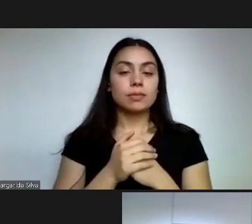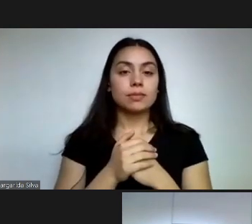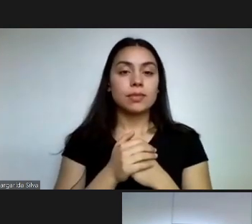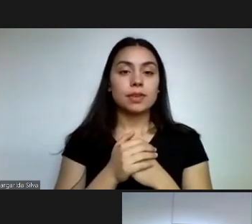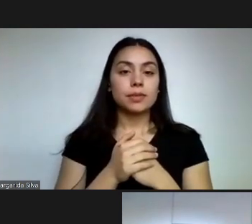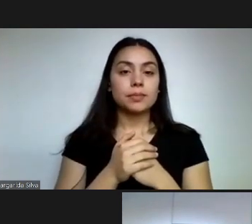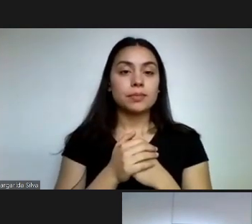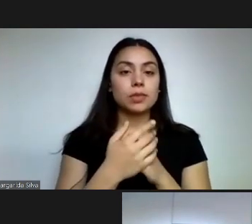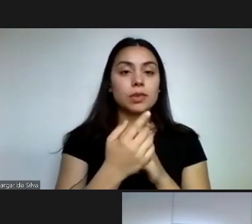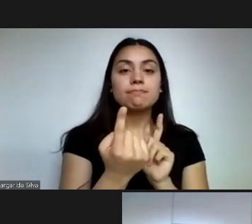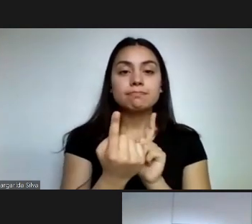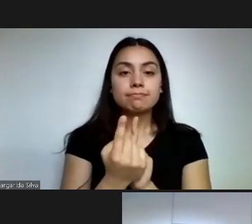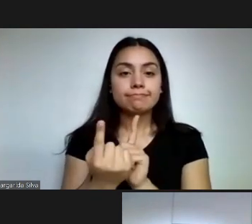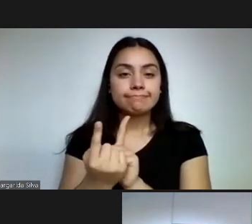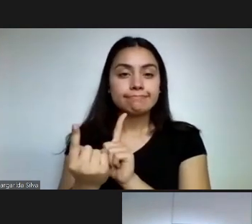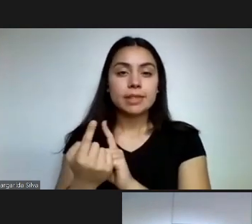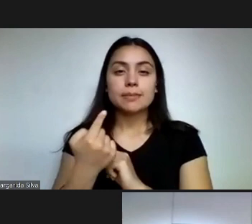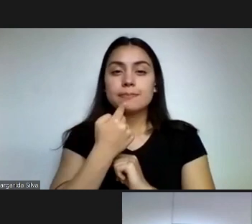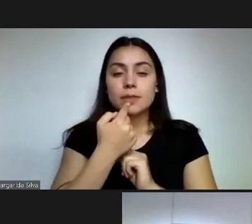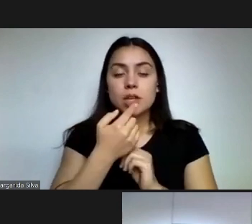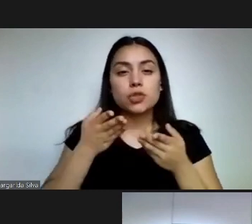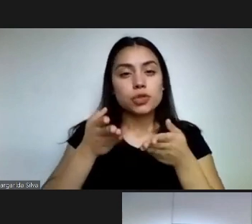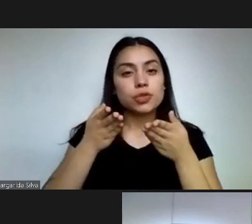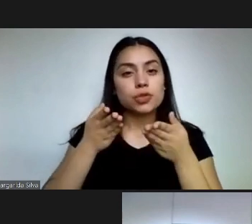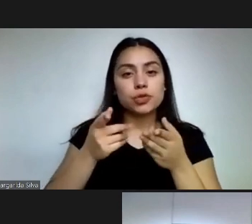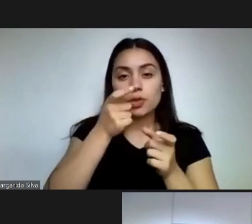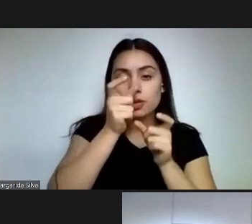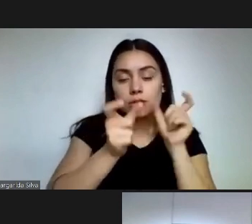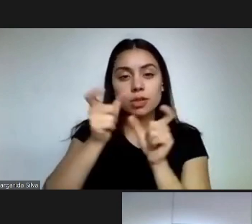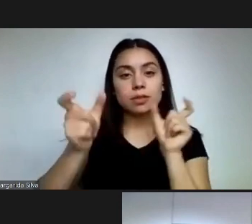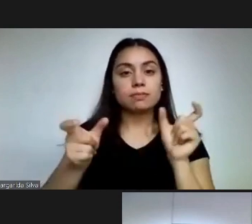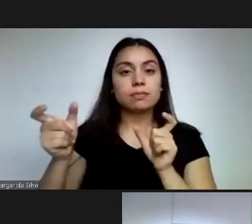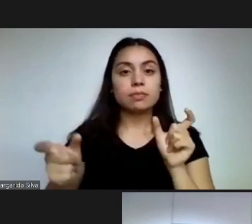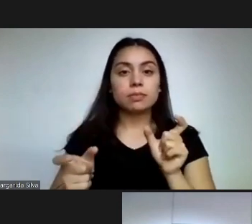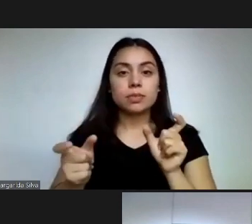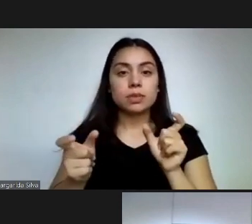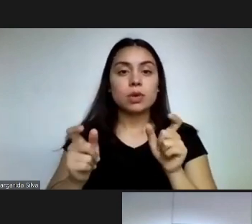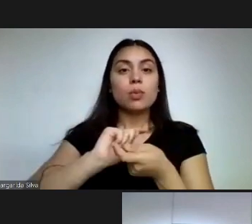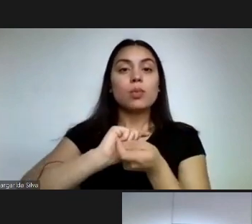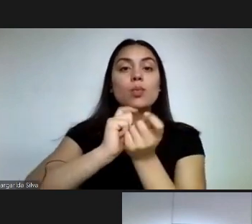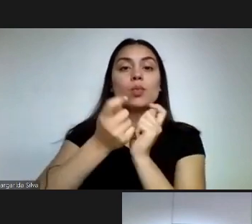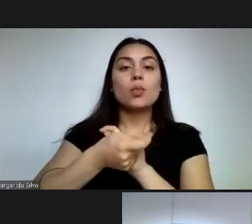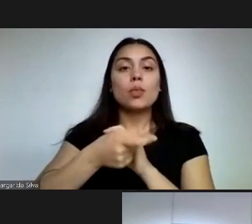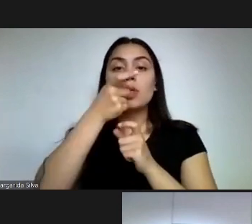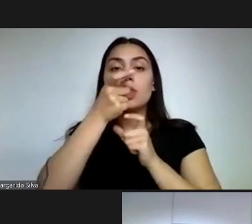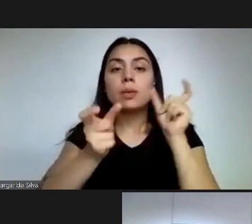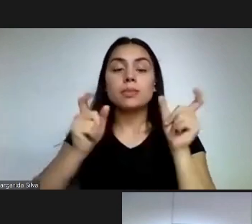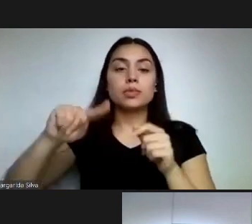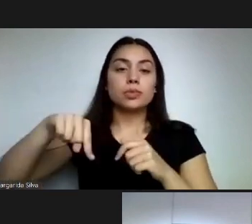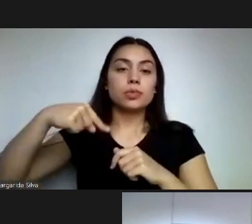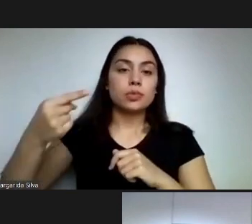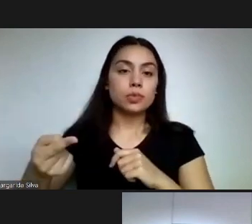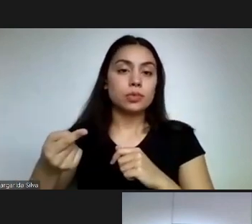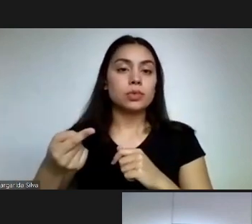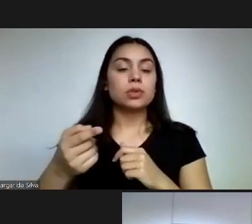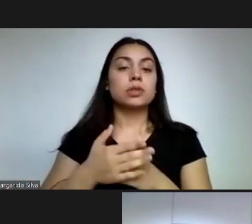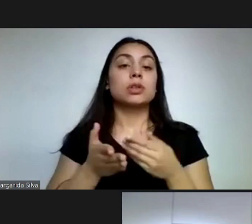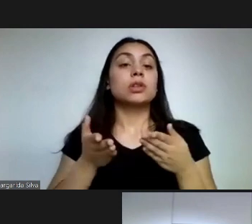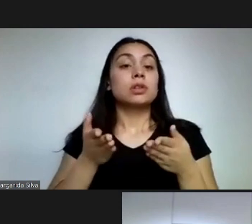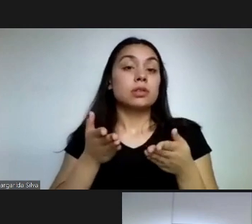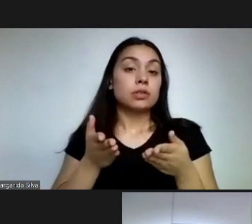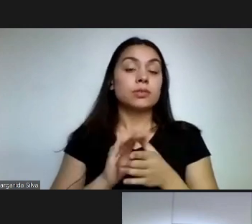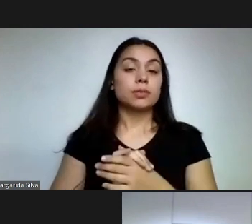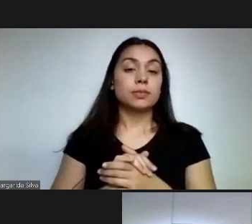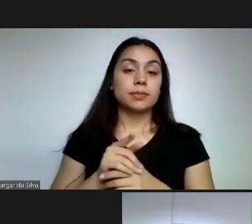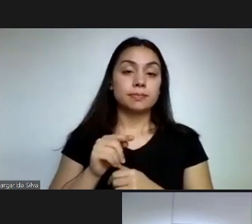que cheguem a outros jovens, e não acreditamos que seja o nosso papel chegar a toda a população jovem, mas sim criar estes momentos de